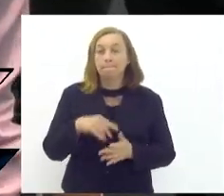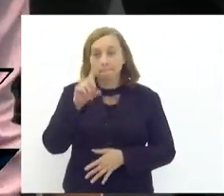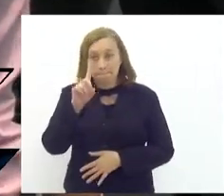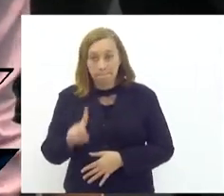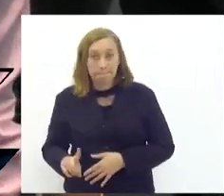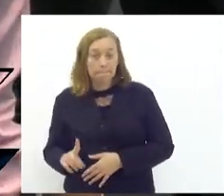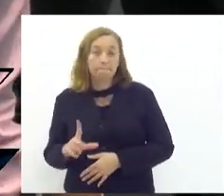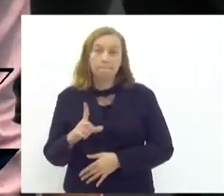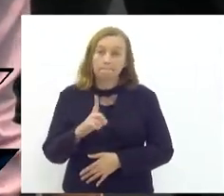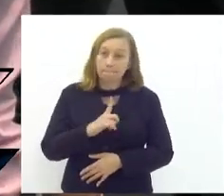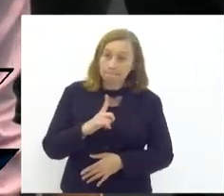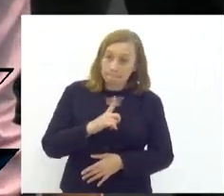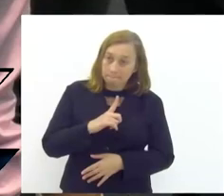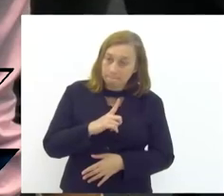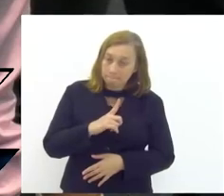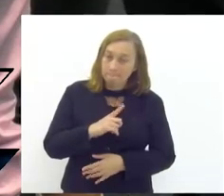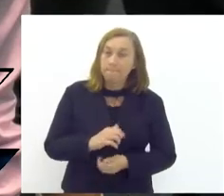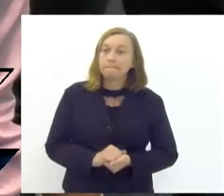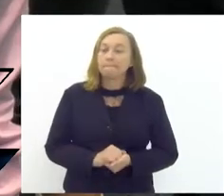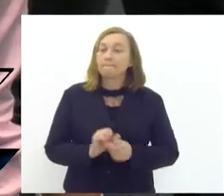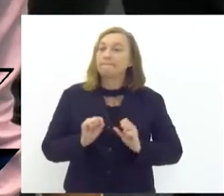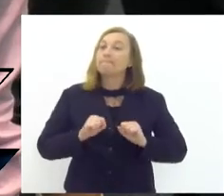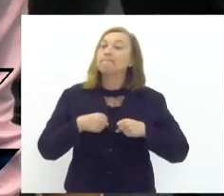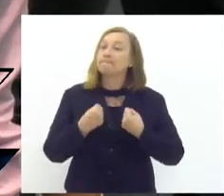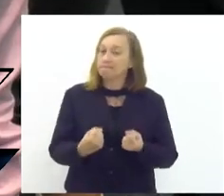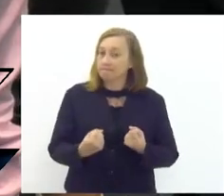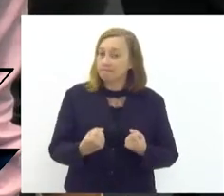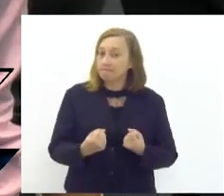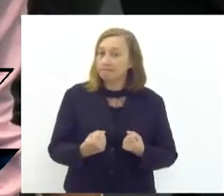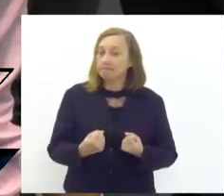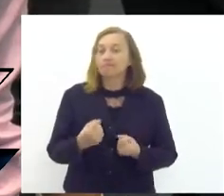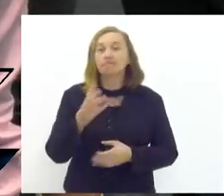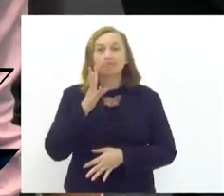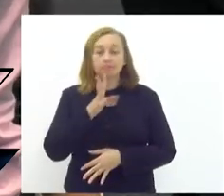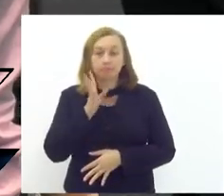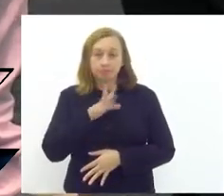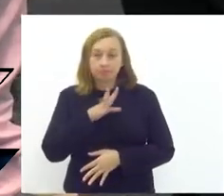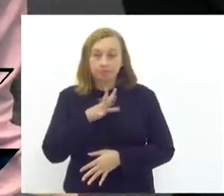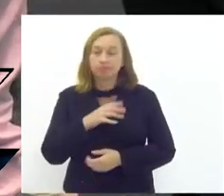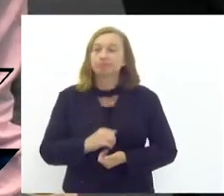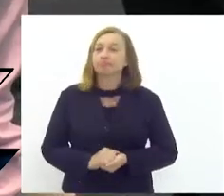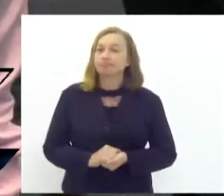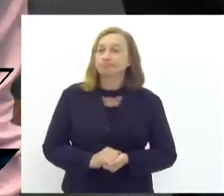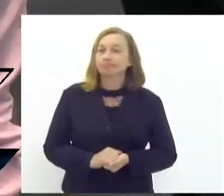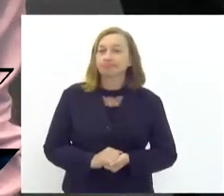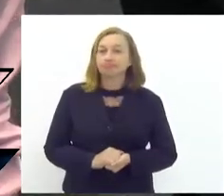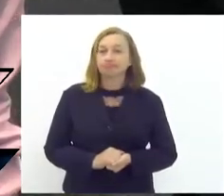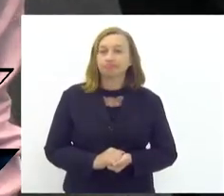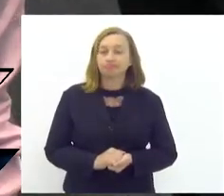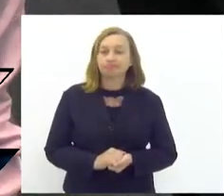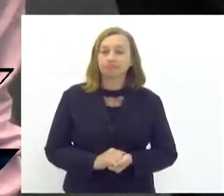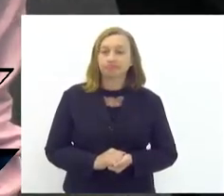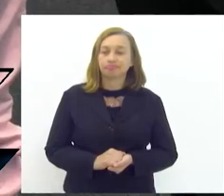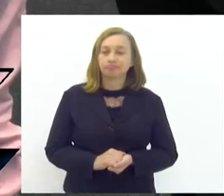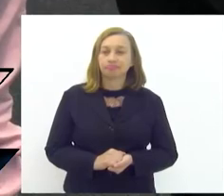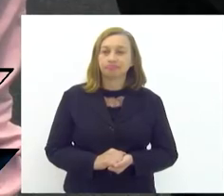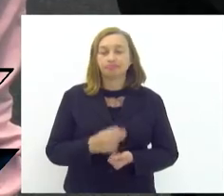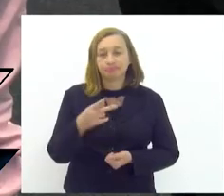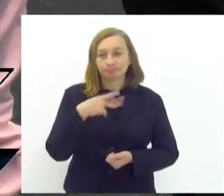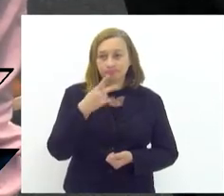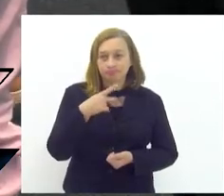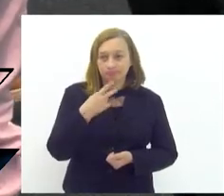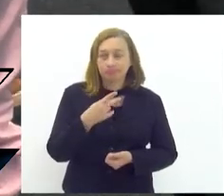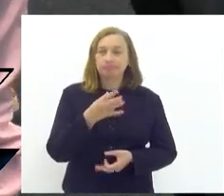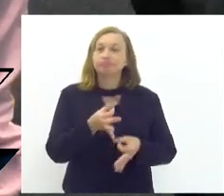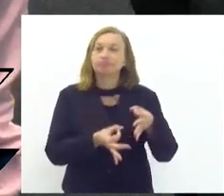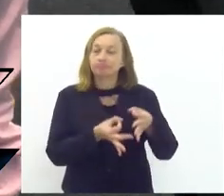ao a sua defesa legal Da mesma forma né que a gente diz aí